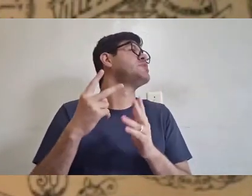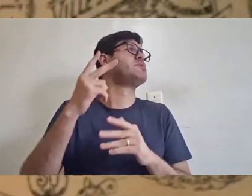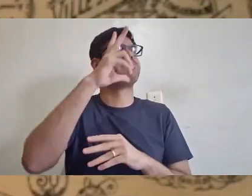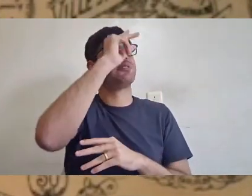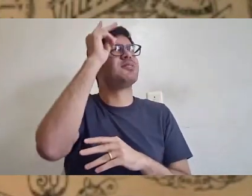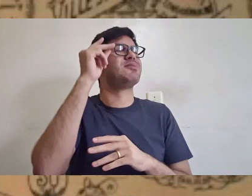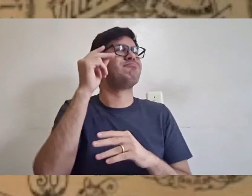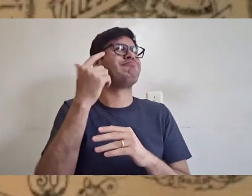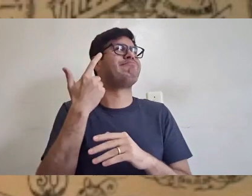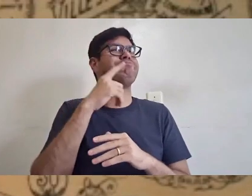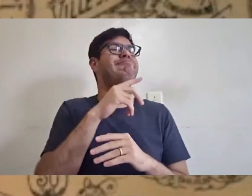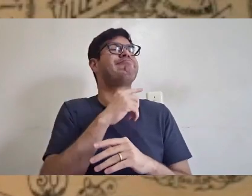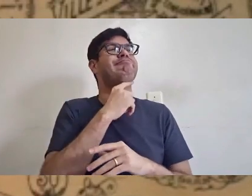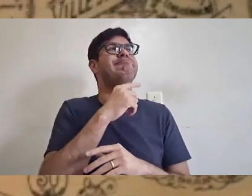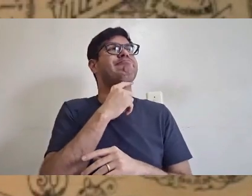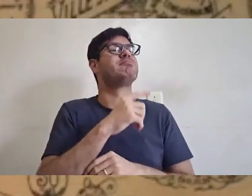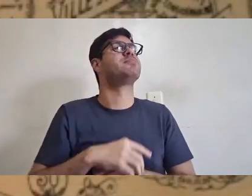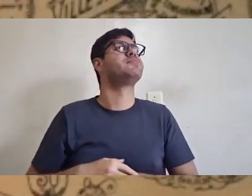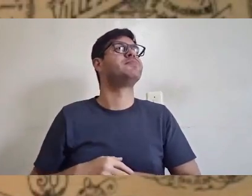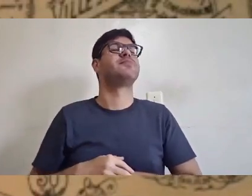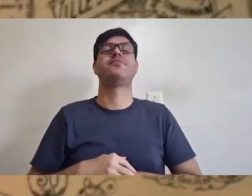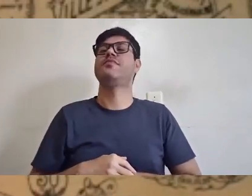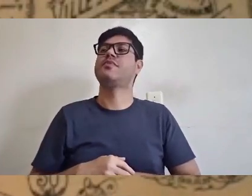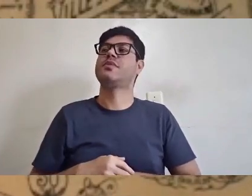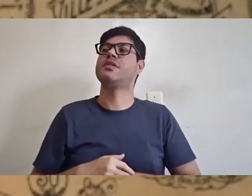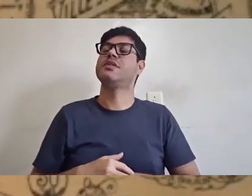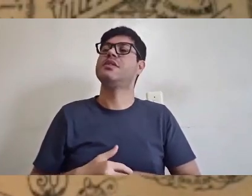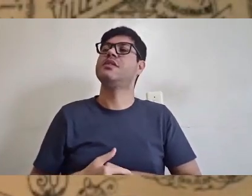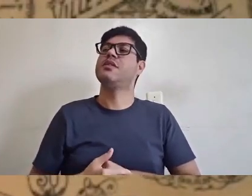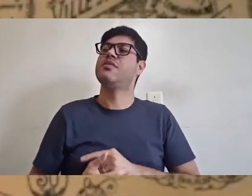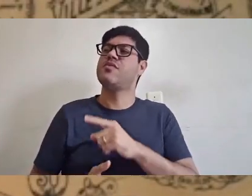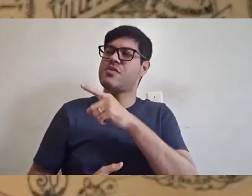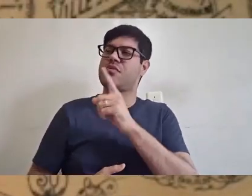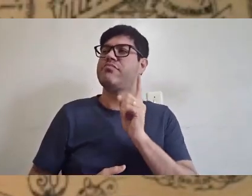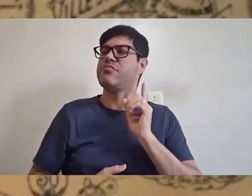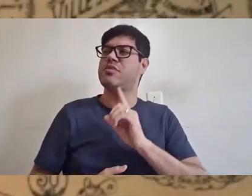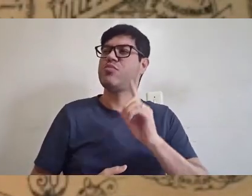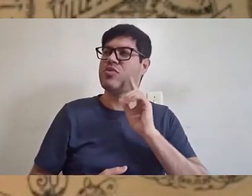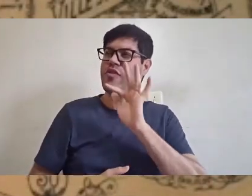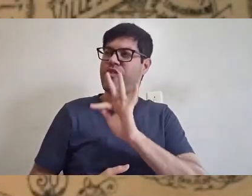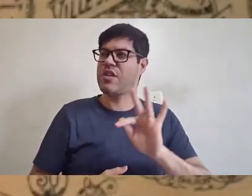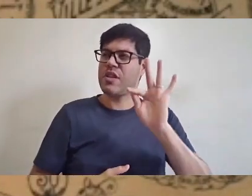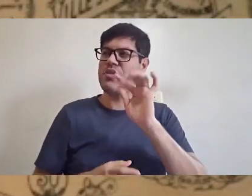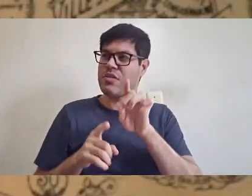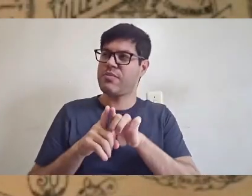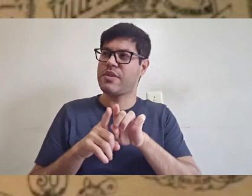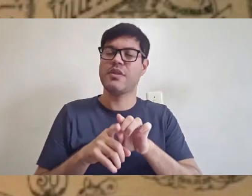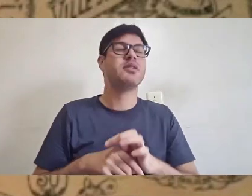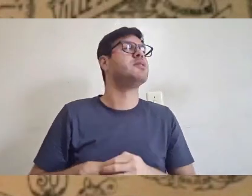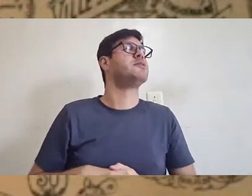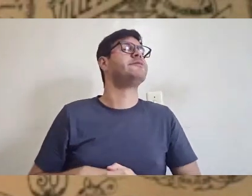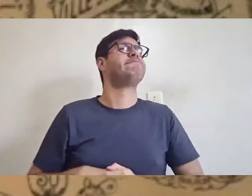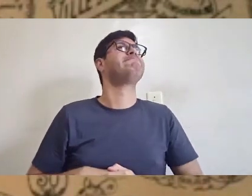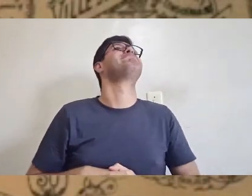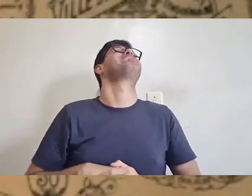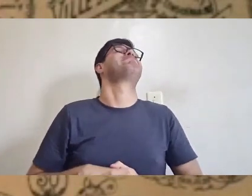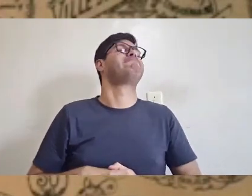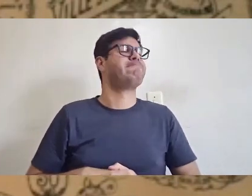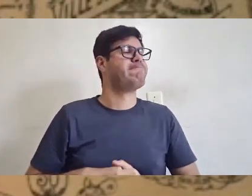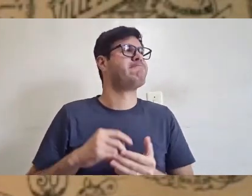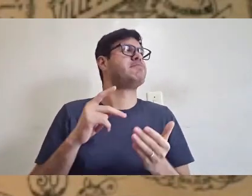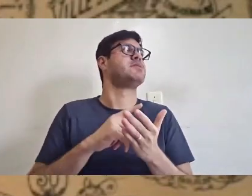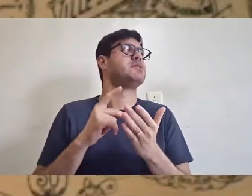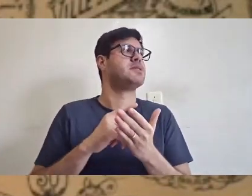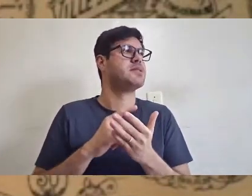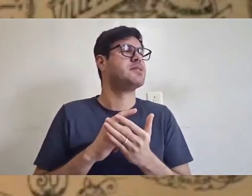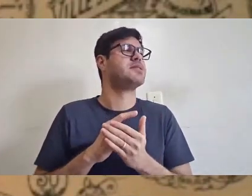tive êxito. Você foi candidato a deputado federal? Fui candidato a deputado federal, pelo que me lembro, acho que entre